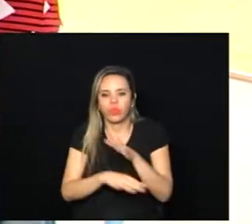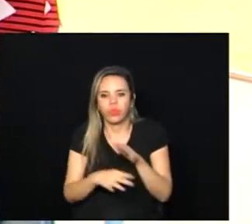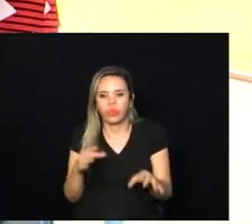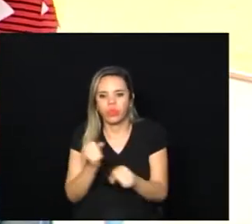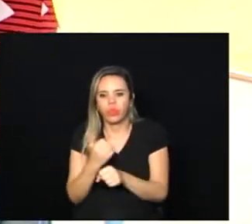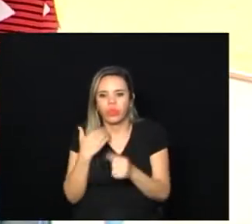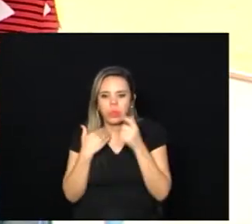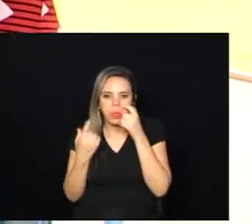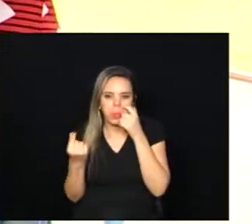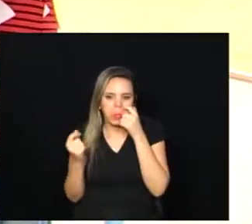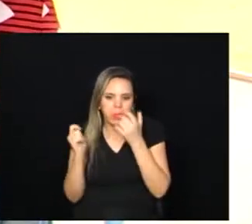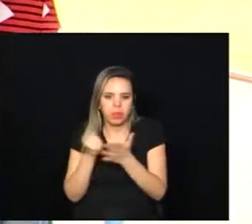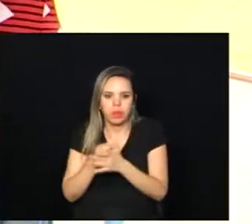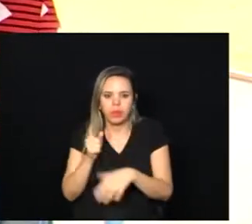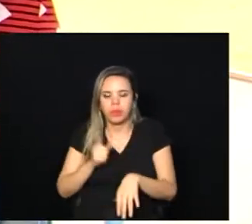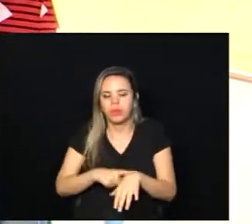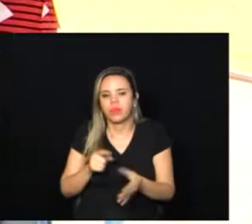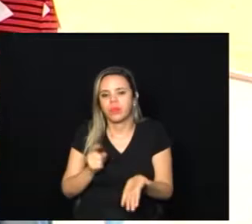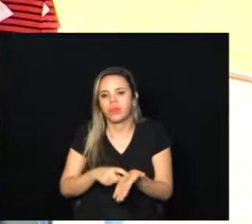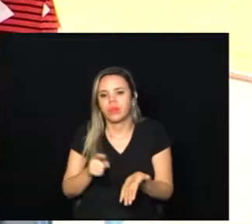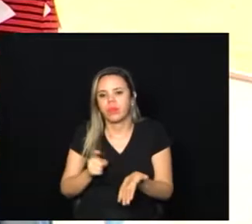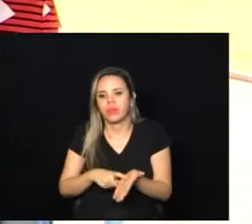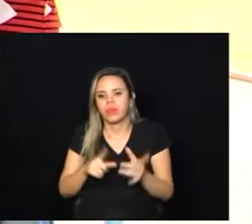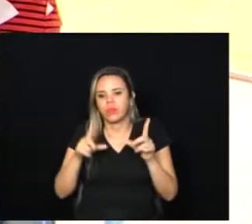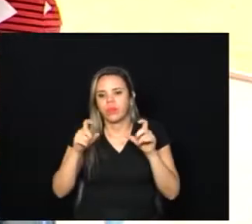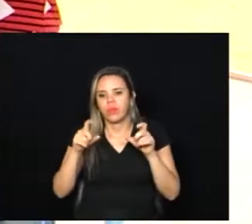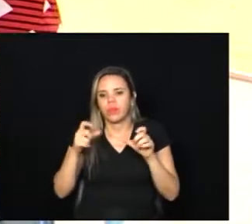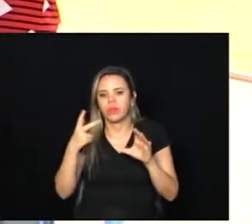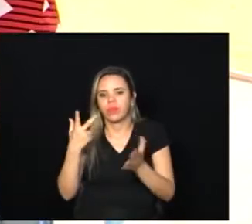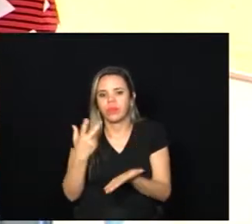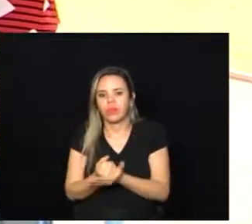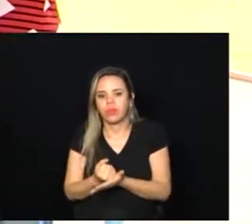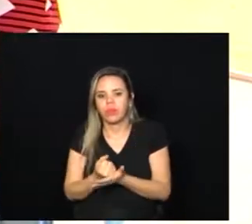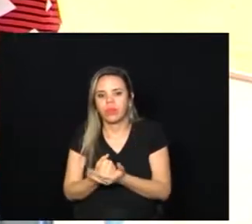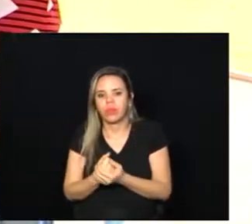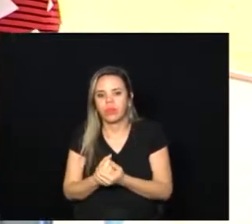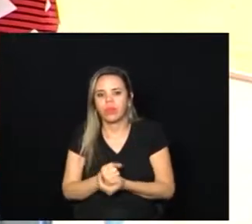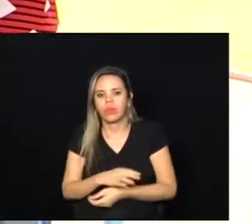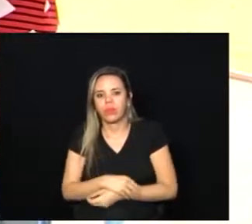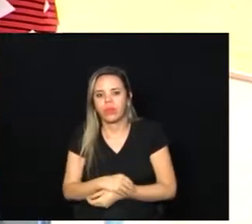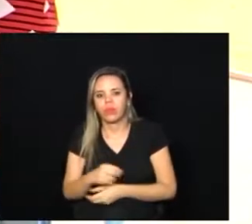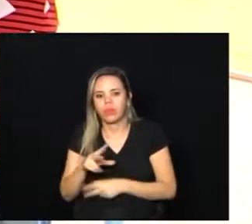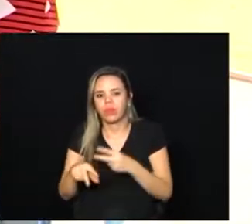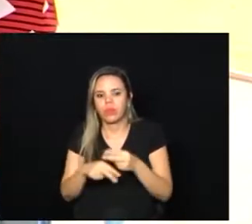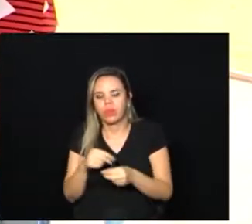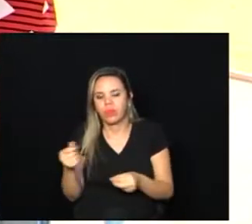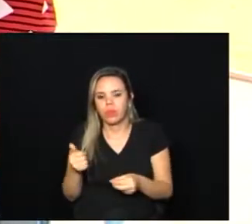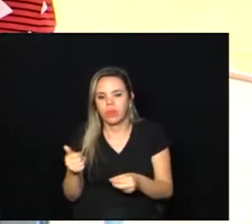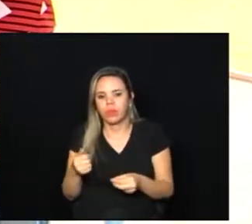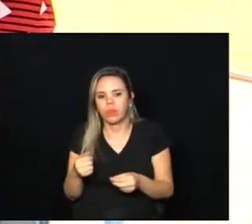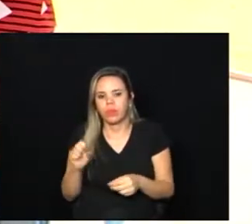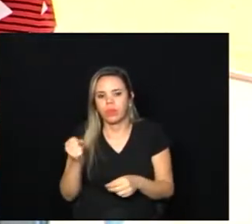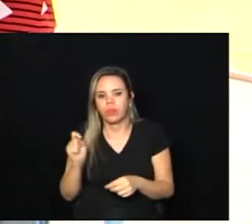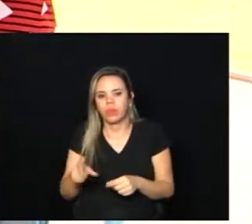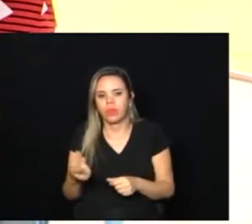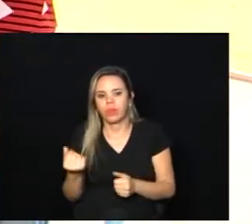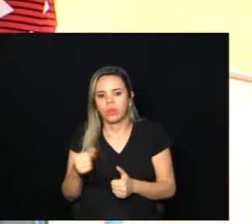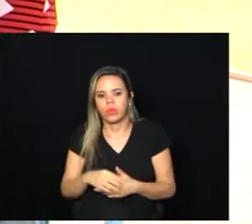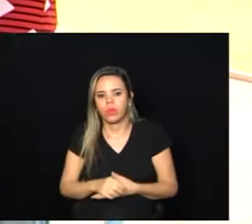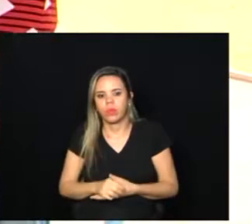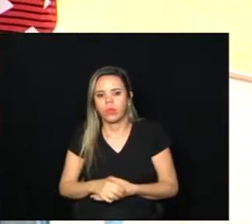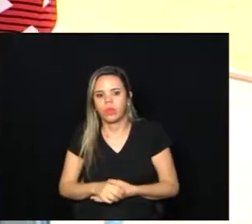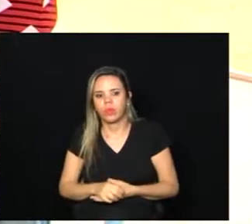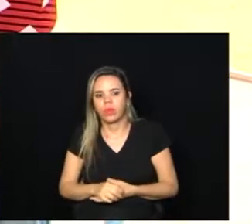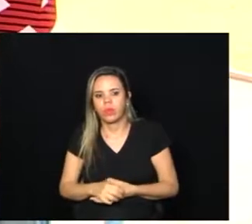O dinheiro é pago na hora, em mãos, é tirado foto, gravado, tá? Essa é a premiação do primeiro lugar, R$8.000 em dinheiro